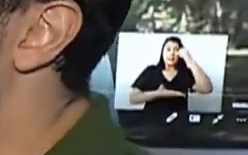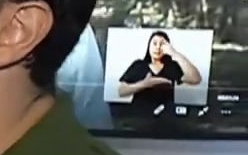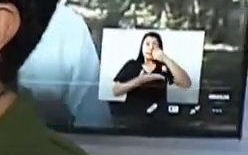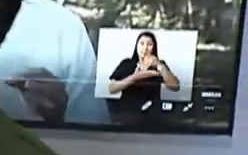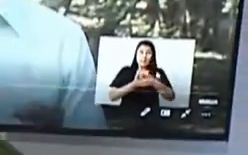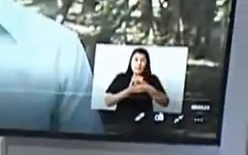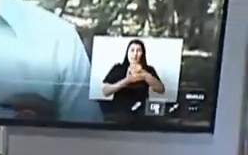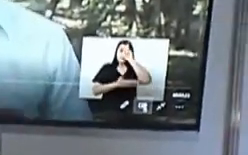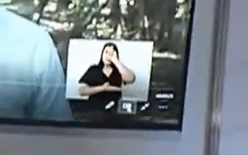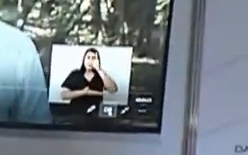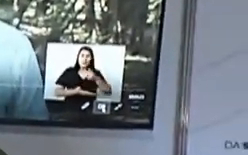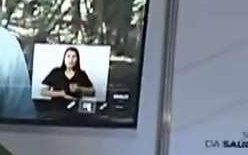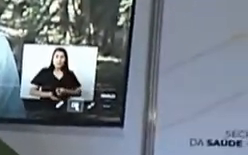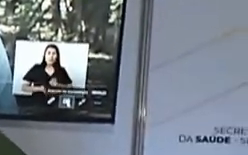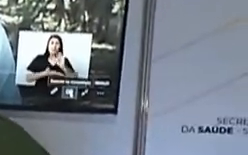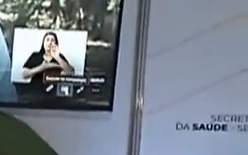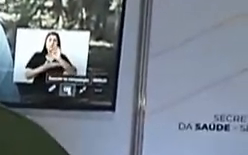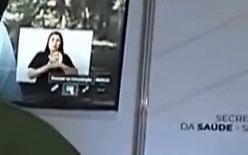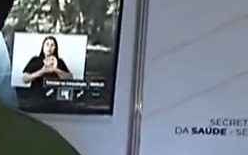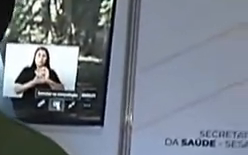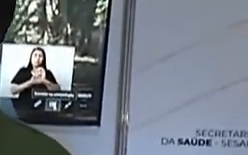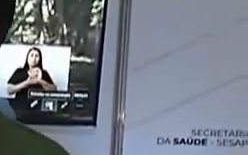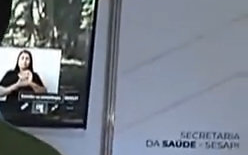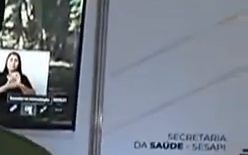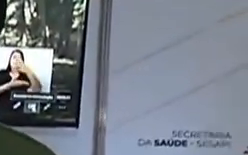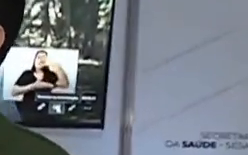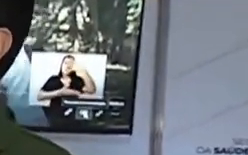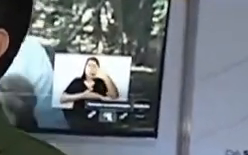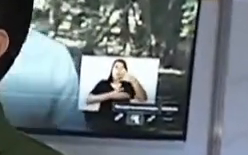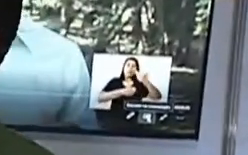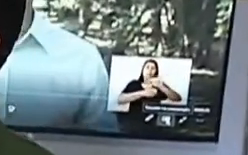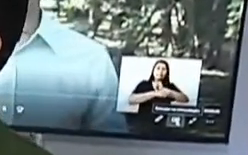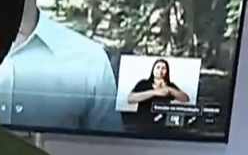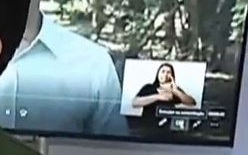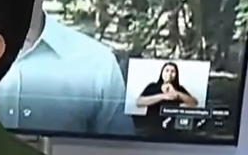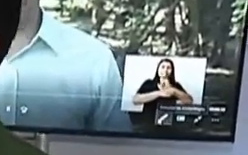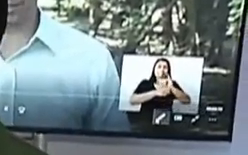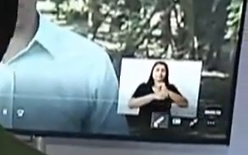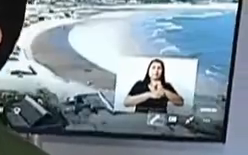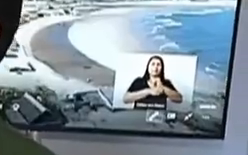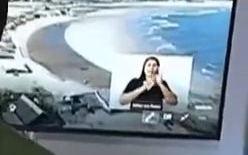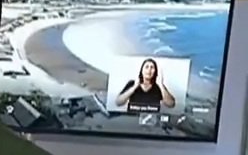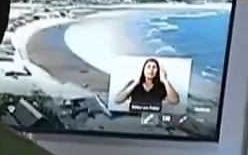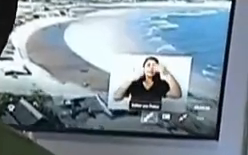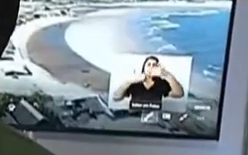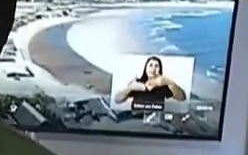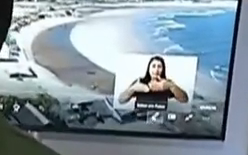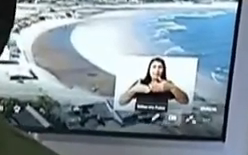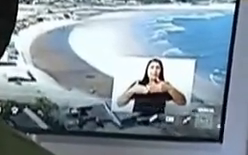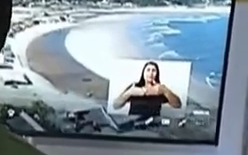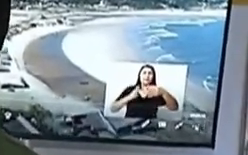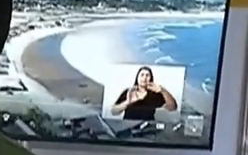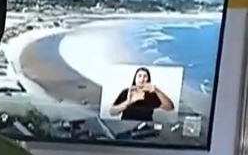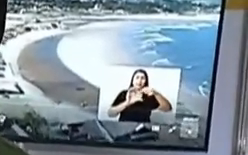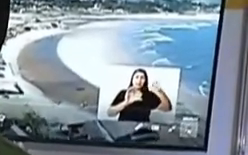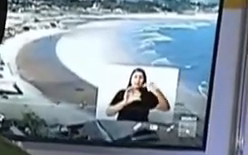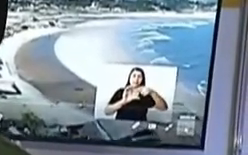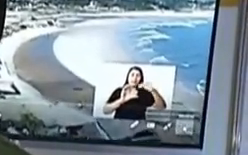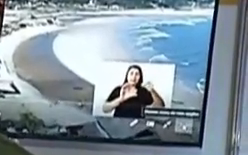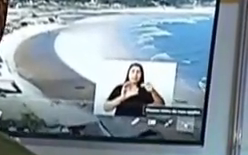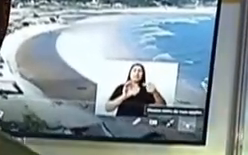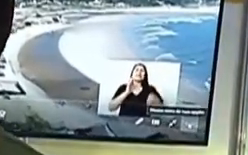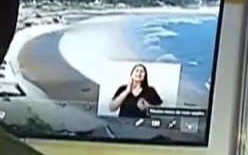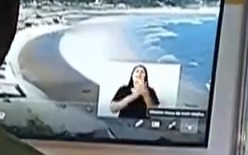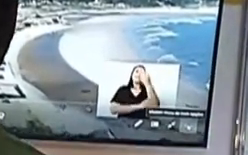a SEMAR também é responsável pela conscientização da população em relação às queimadas. Né? Nós estamos no período de BR